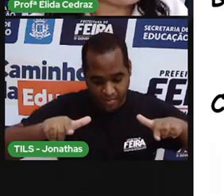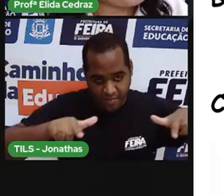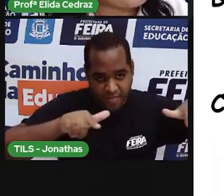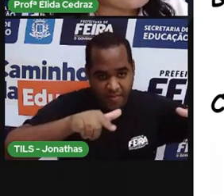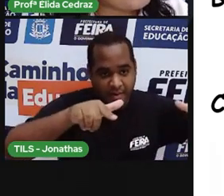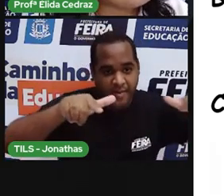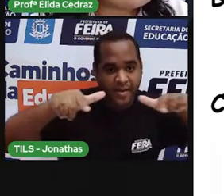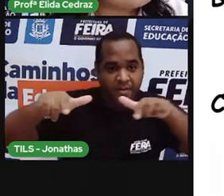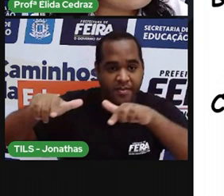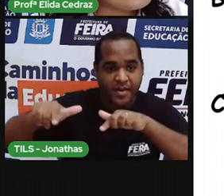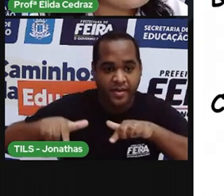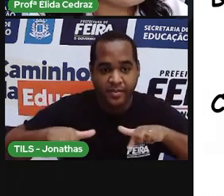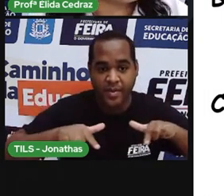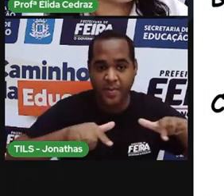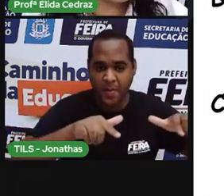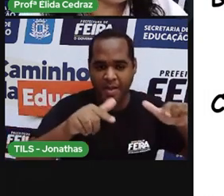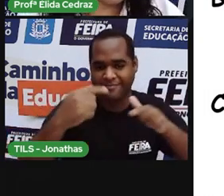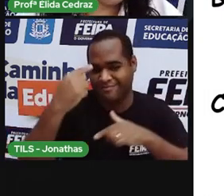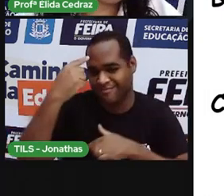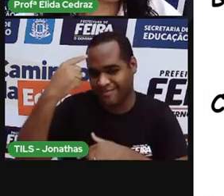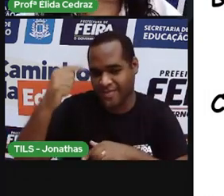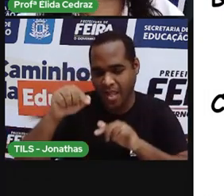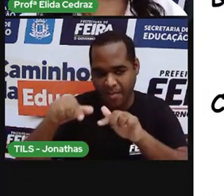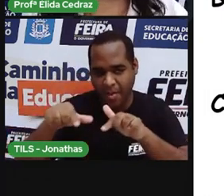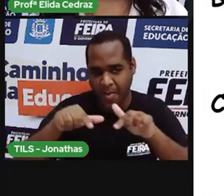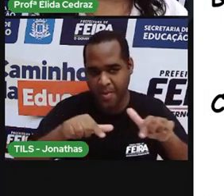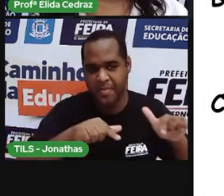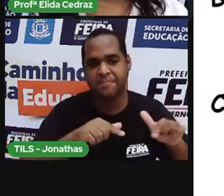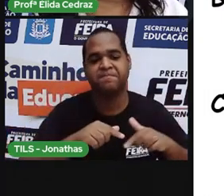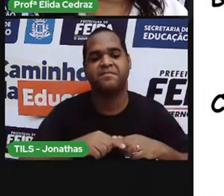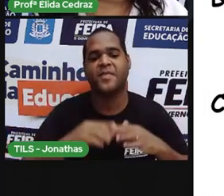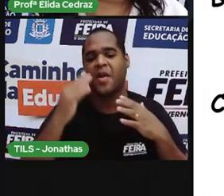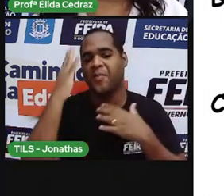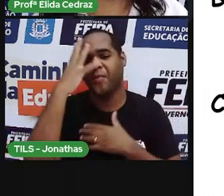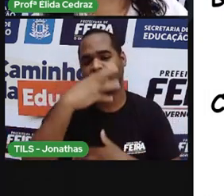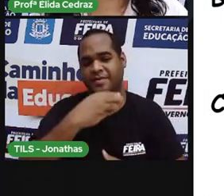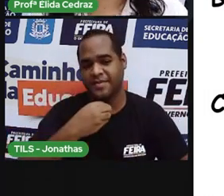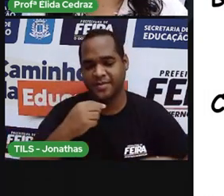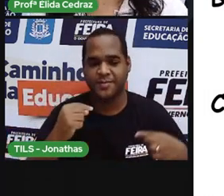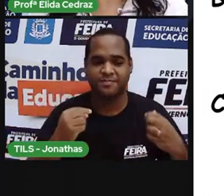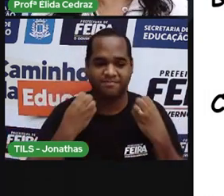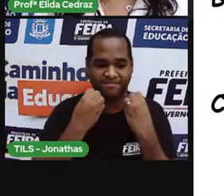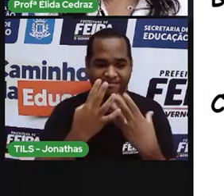colocar ladrilhos, um piso bem bonitinho.